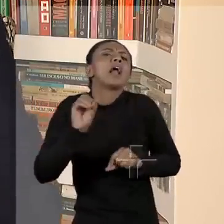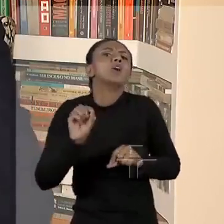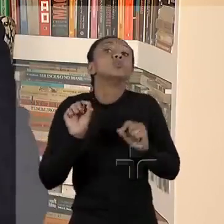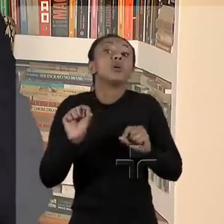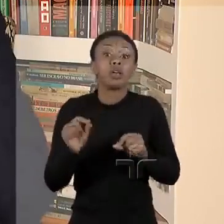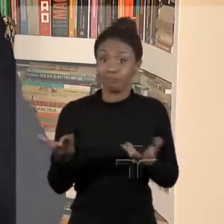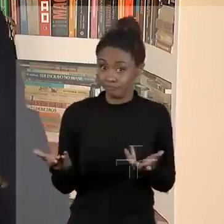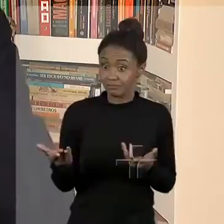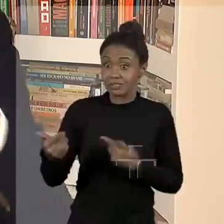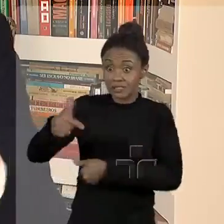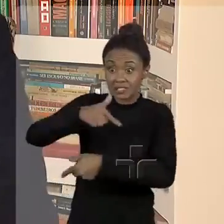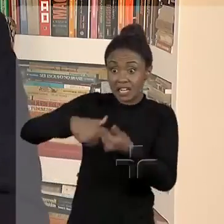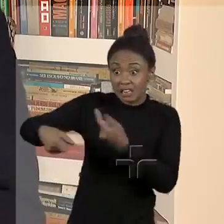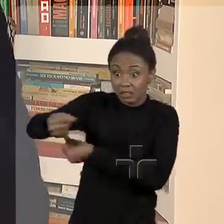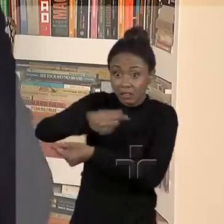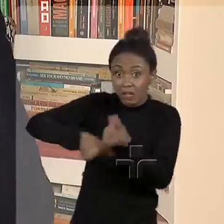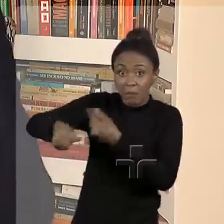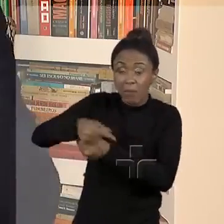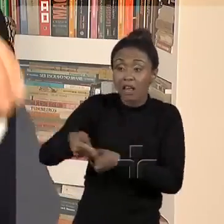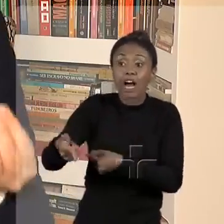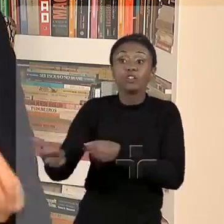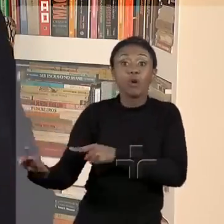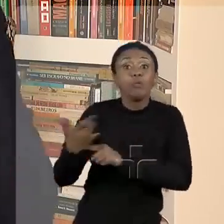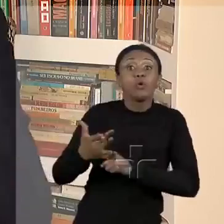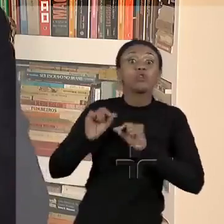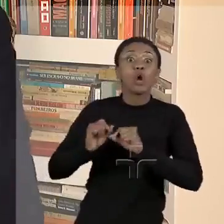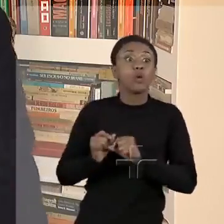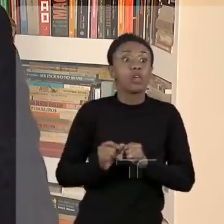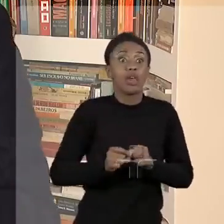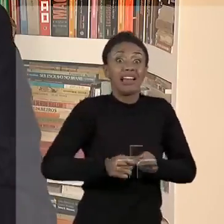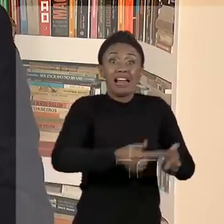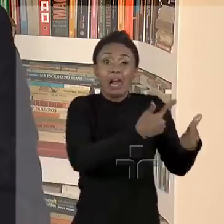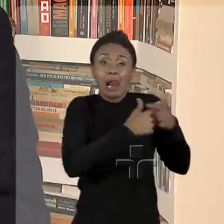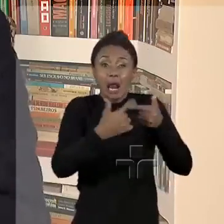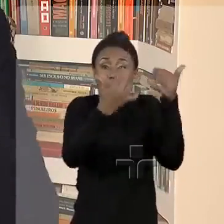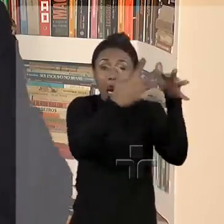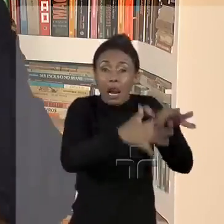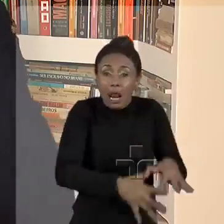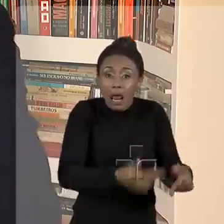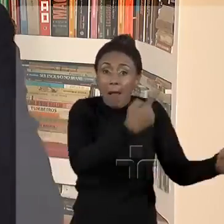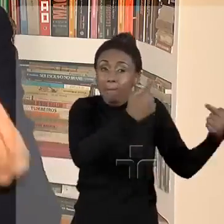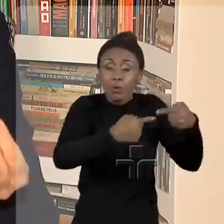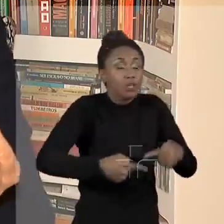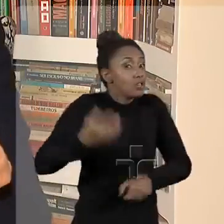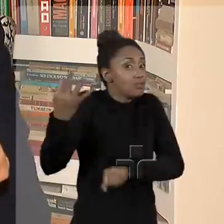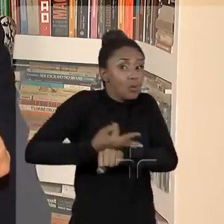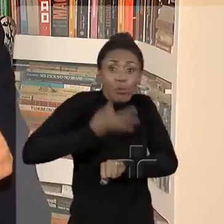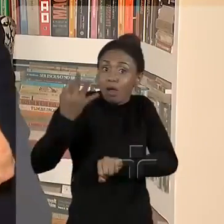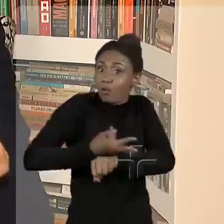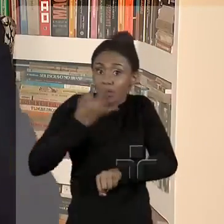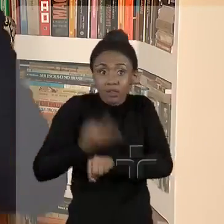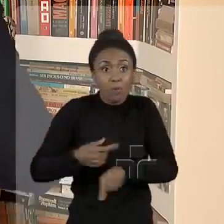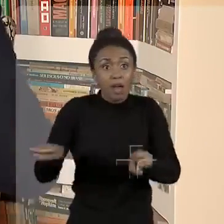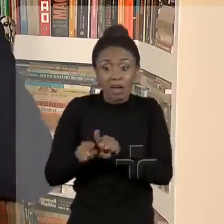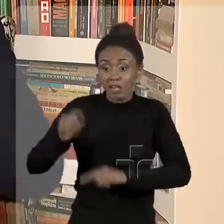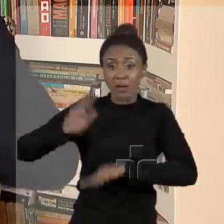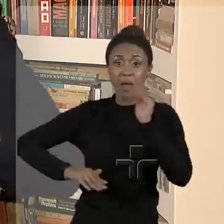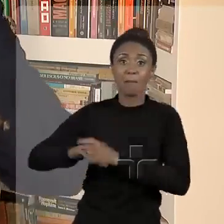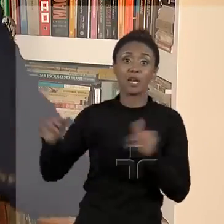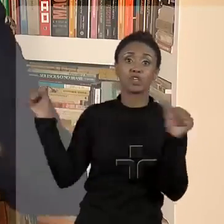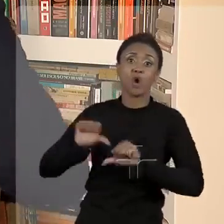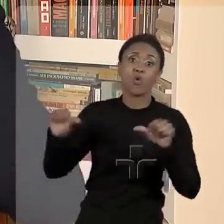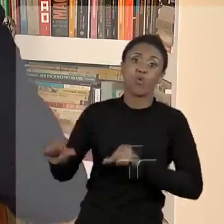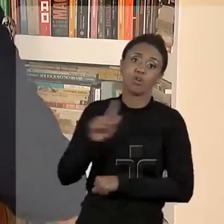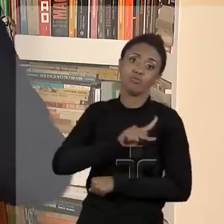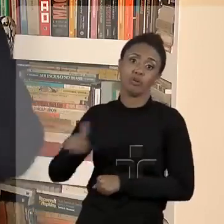sinais que não suporta mais o caos político e a questão e o exercício, um mau exercício da Presidência da República. O Presidente da